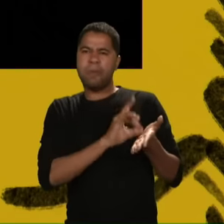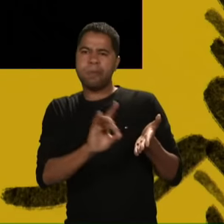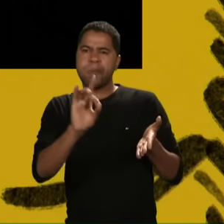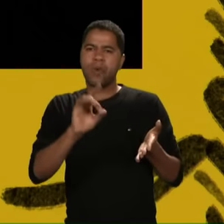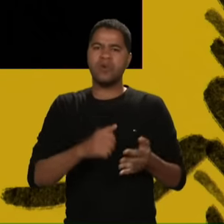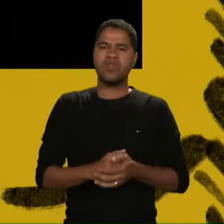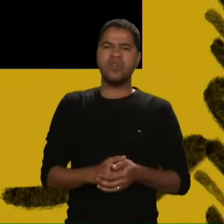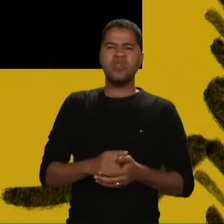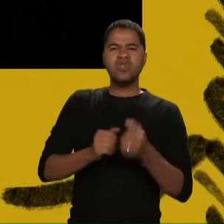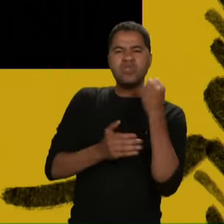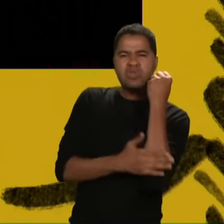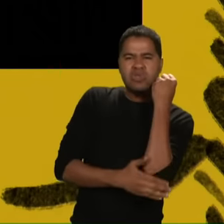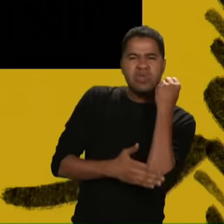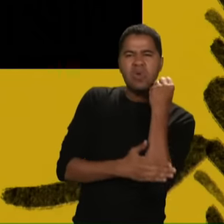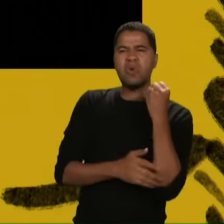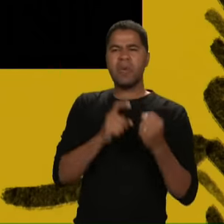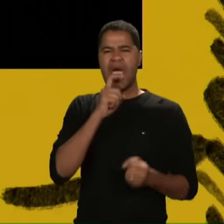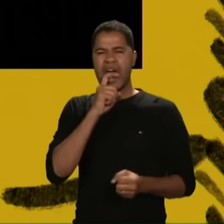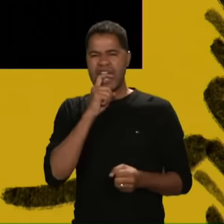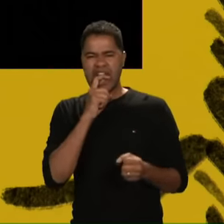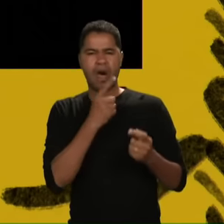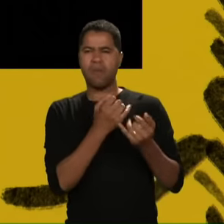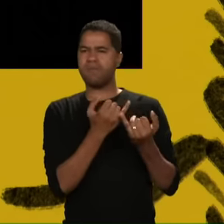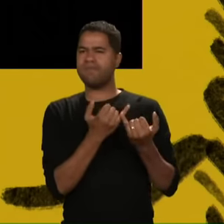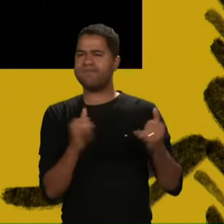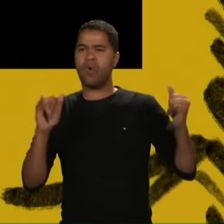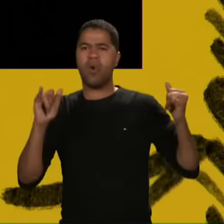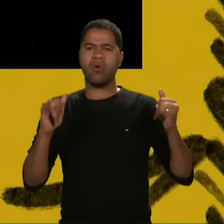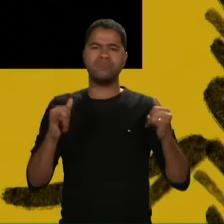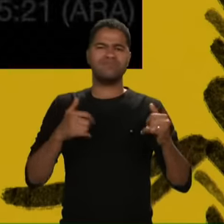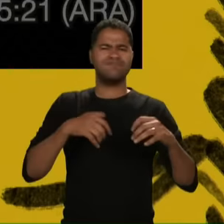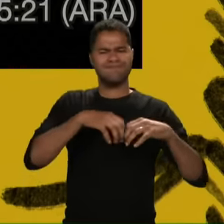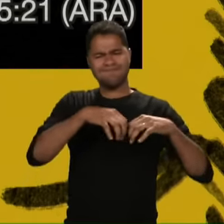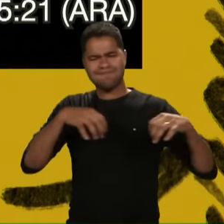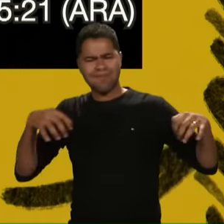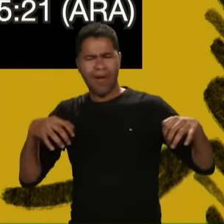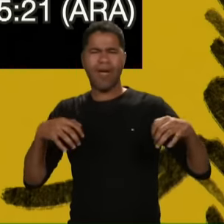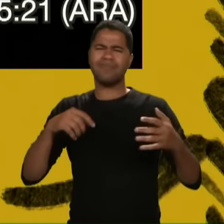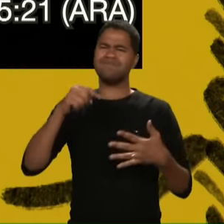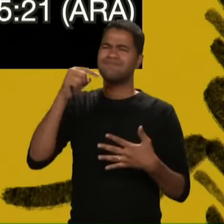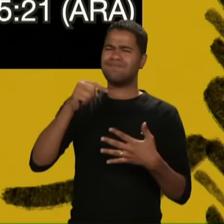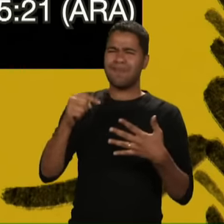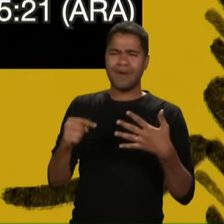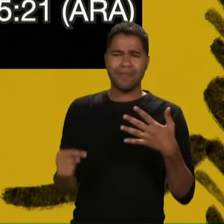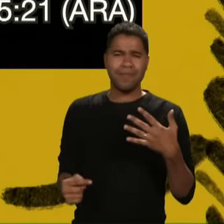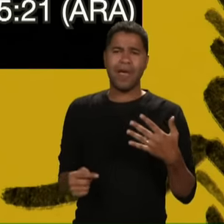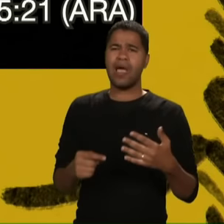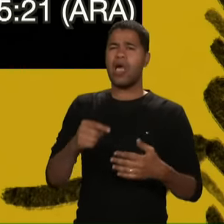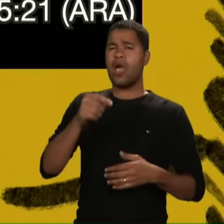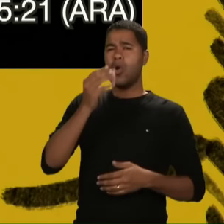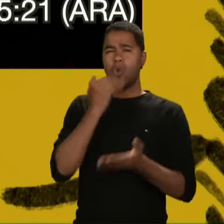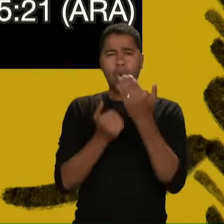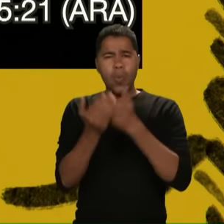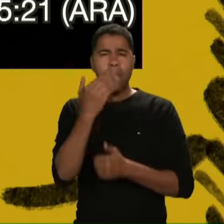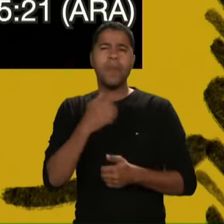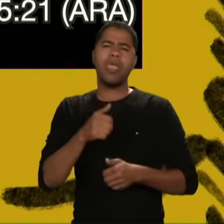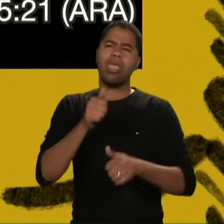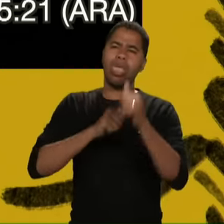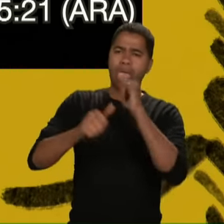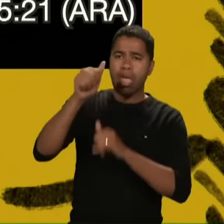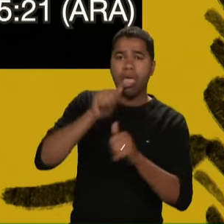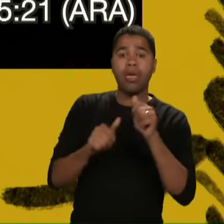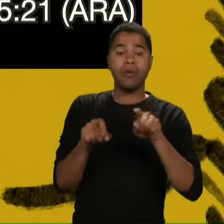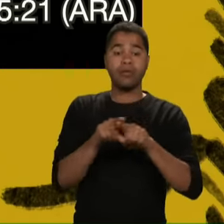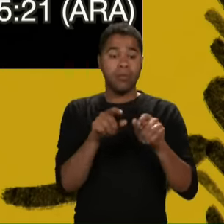feitiçaria, inimizade, porfia, ciúmes, ira, discórdias, dissensões, facções, invejas, bebedices, glutonarias e coisas semelhantes a estas,